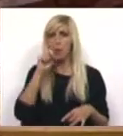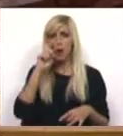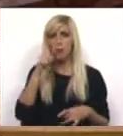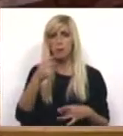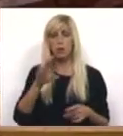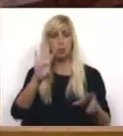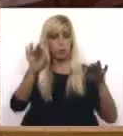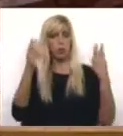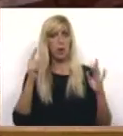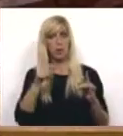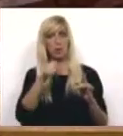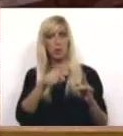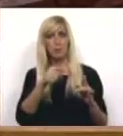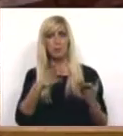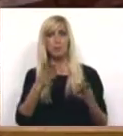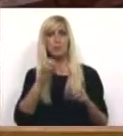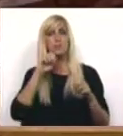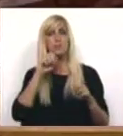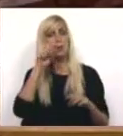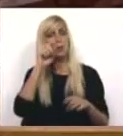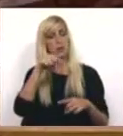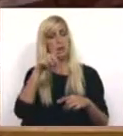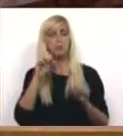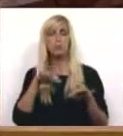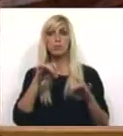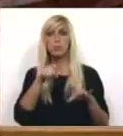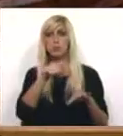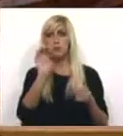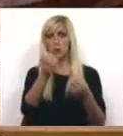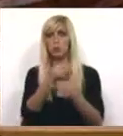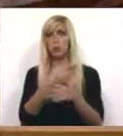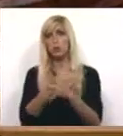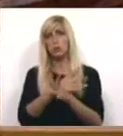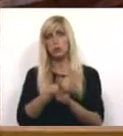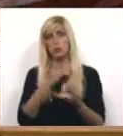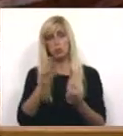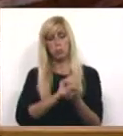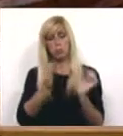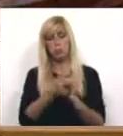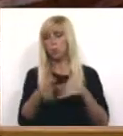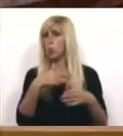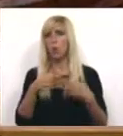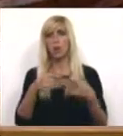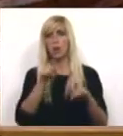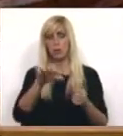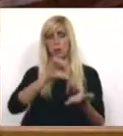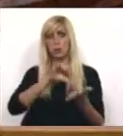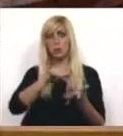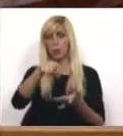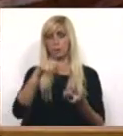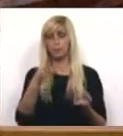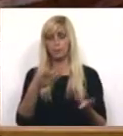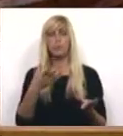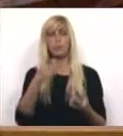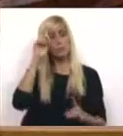floresta que reside a prevenção dos incêndios e que qualquer mudança tem de passar forçosamente por este elemento central.